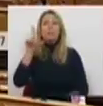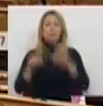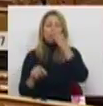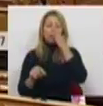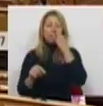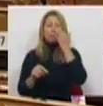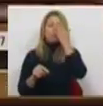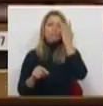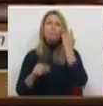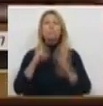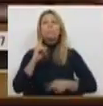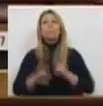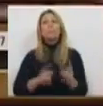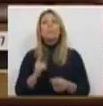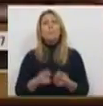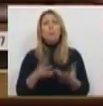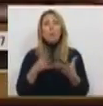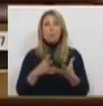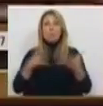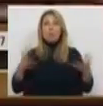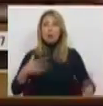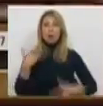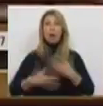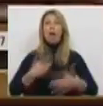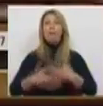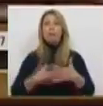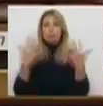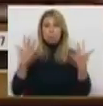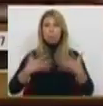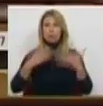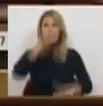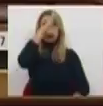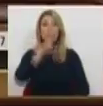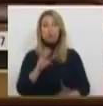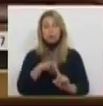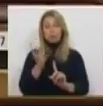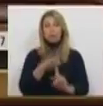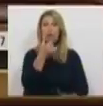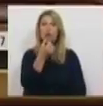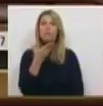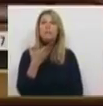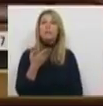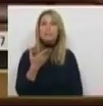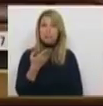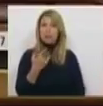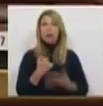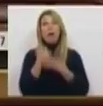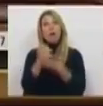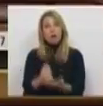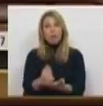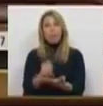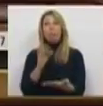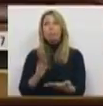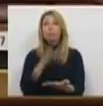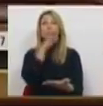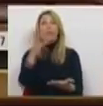que aquilo que foi um dos maiores avanços no Orçamento de Estado para 2017, com o apoio para